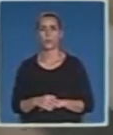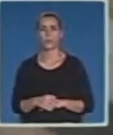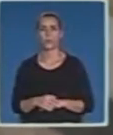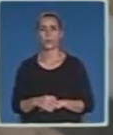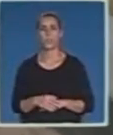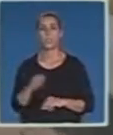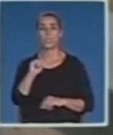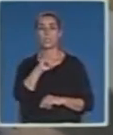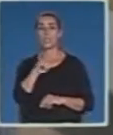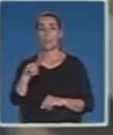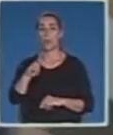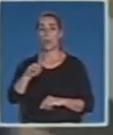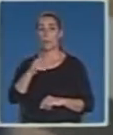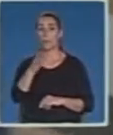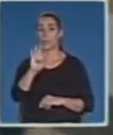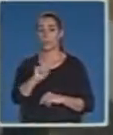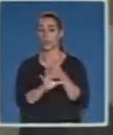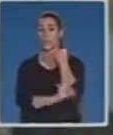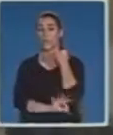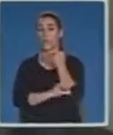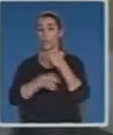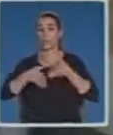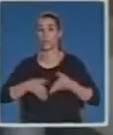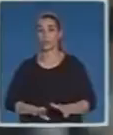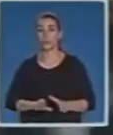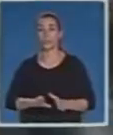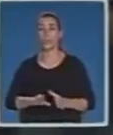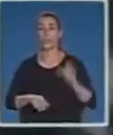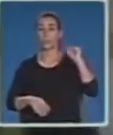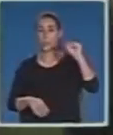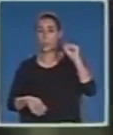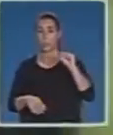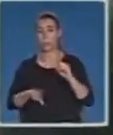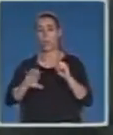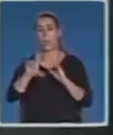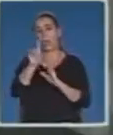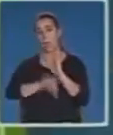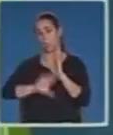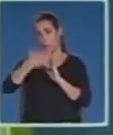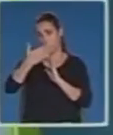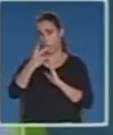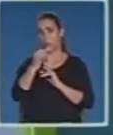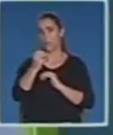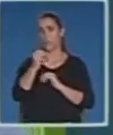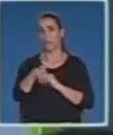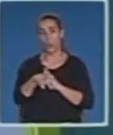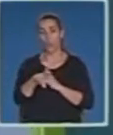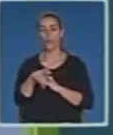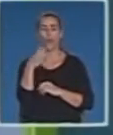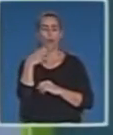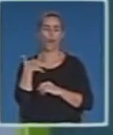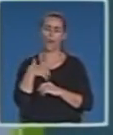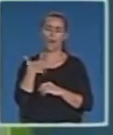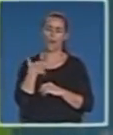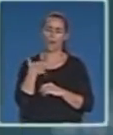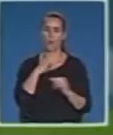São Mateus é a freguesia natal do cabeça de lista da CDU pela terceira. Vítor Silva orgulha-se de ter jogado